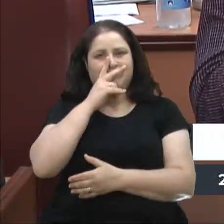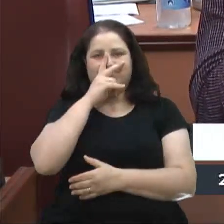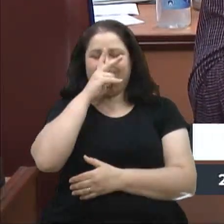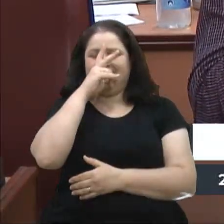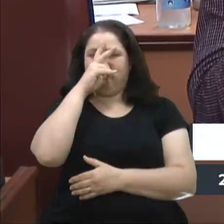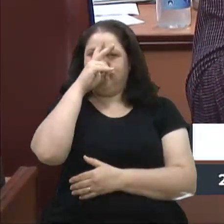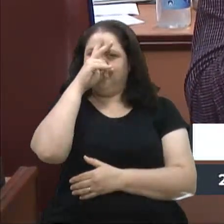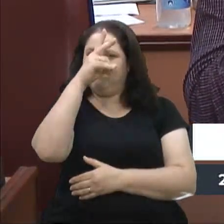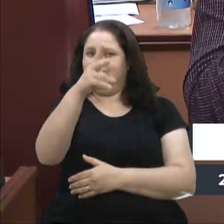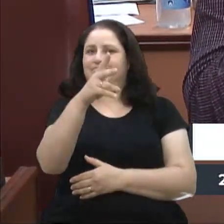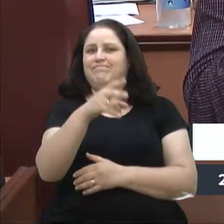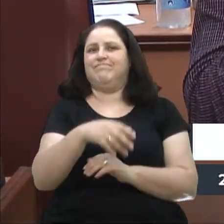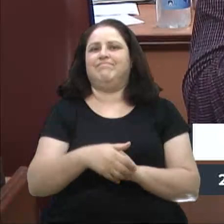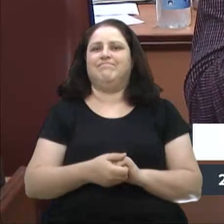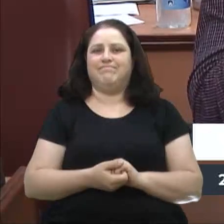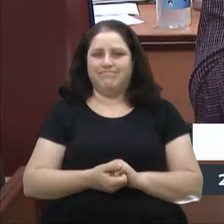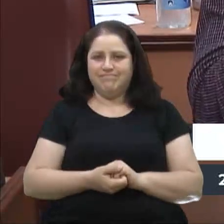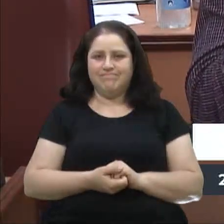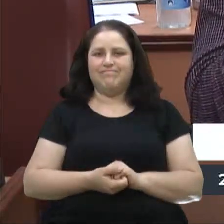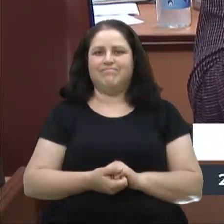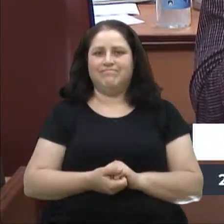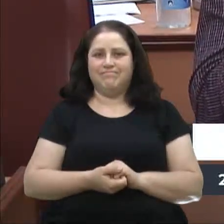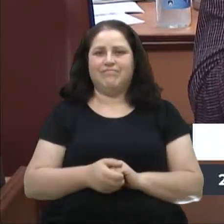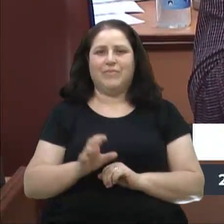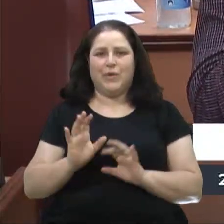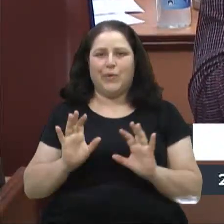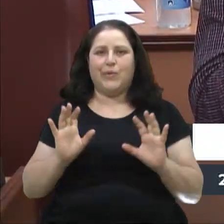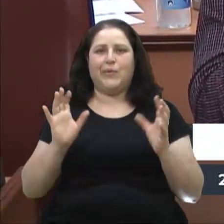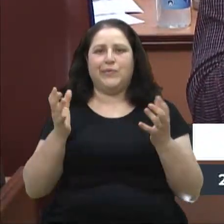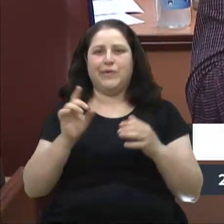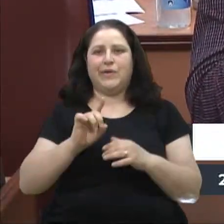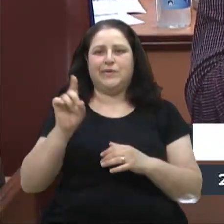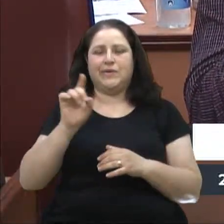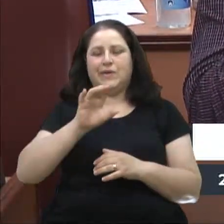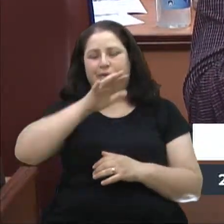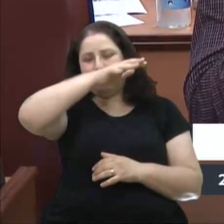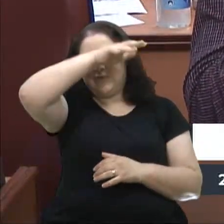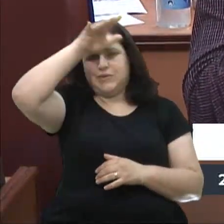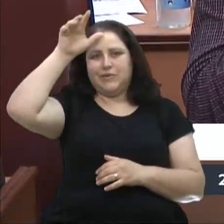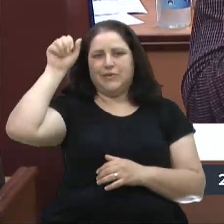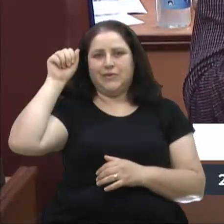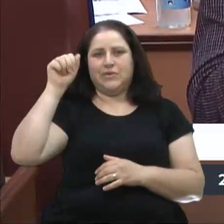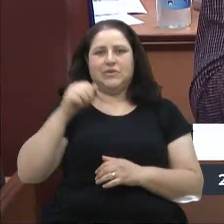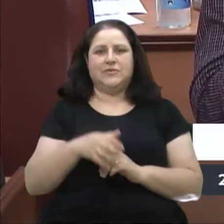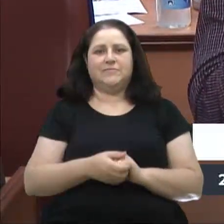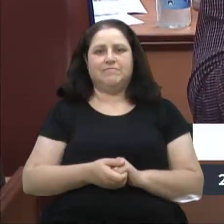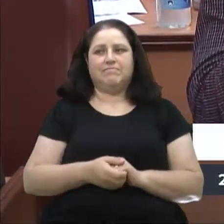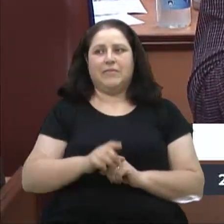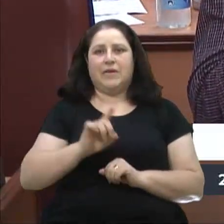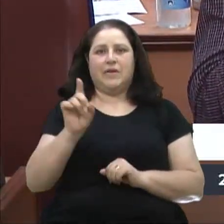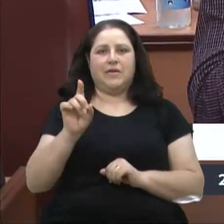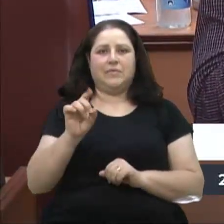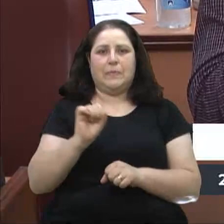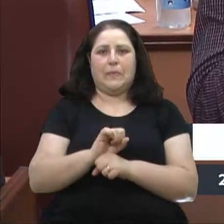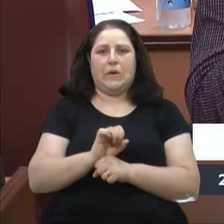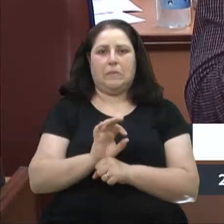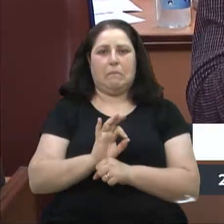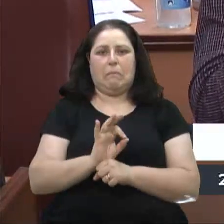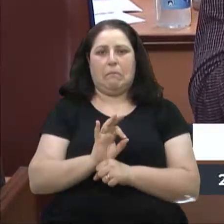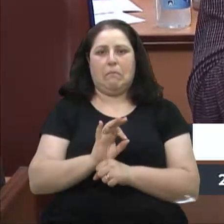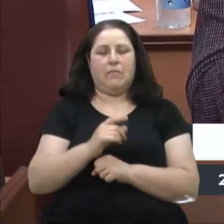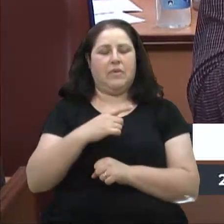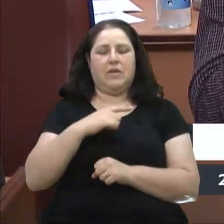feroz que tem acontecido na Amazônia e não tem se estancado isso. Milhões